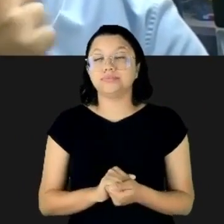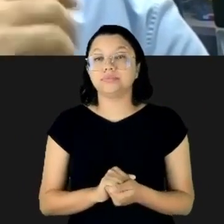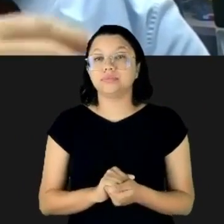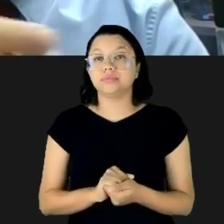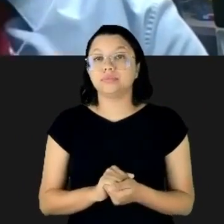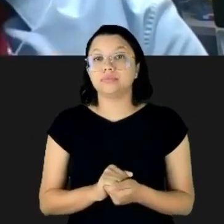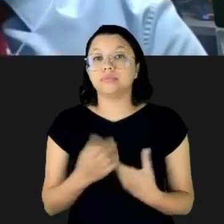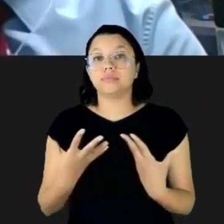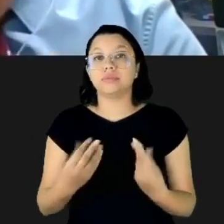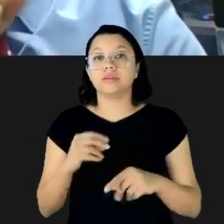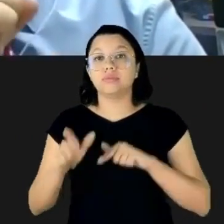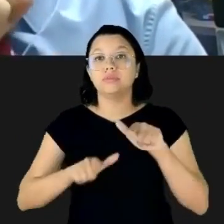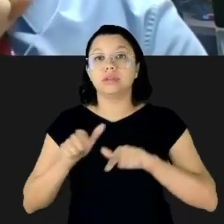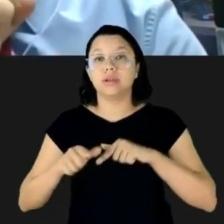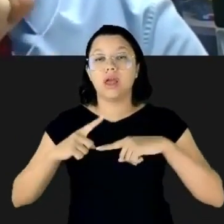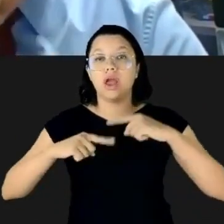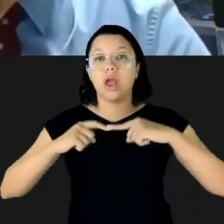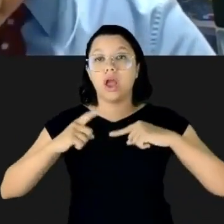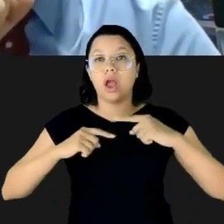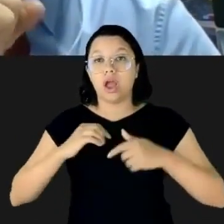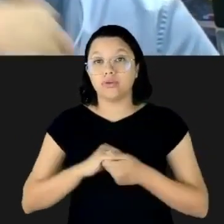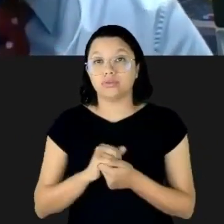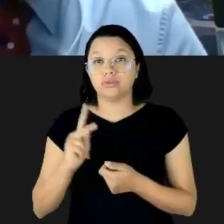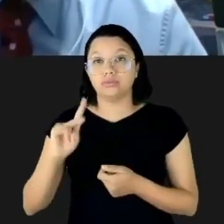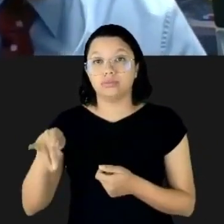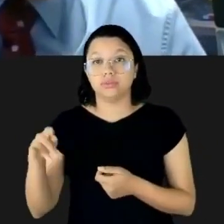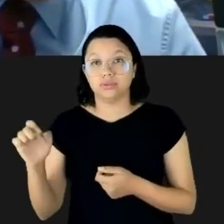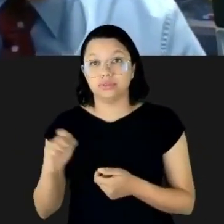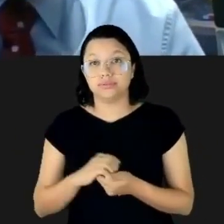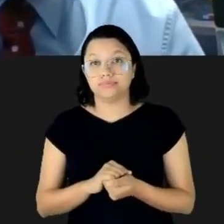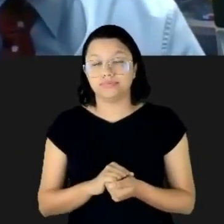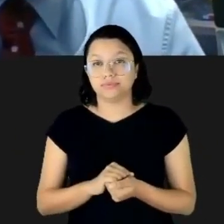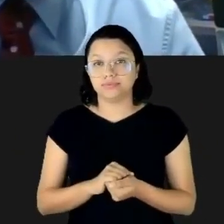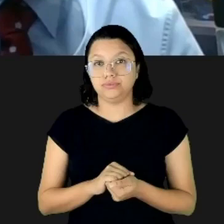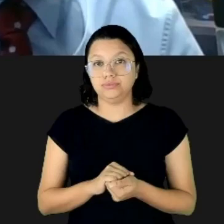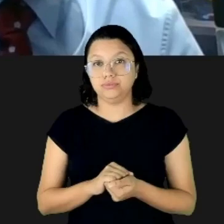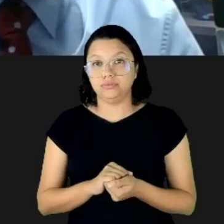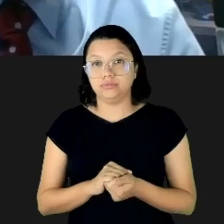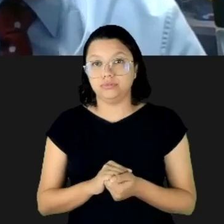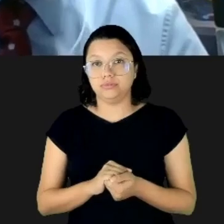que vamos trabalhar com as ferramentas do PJE